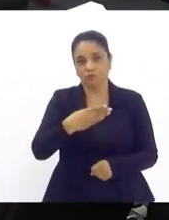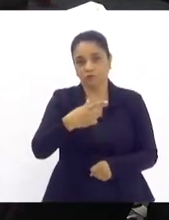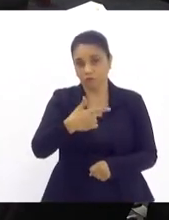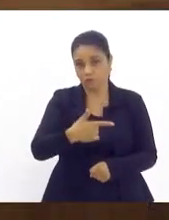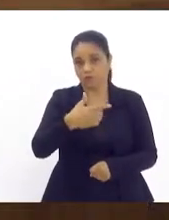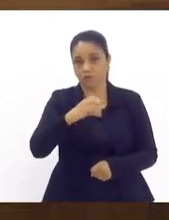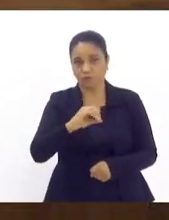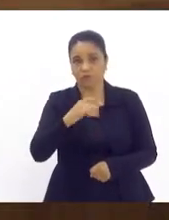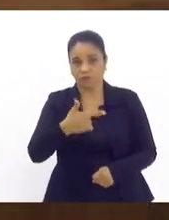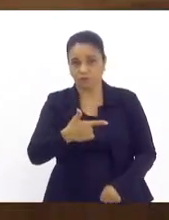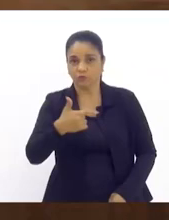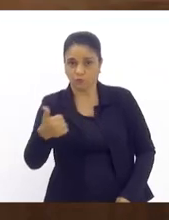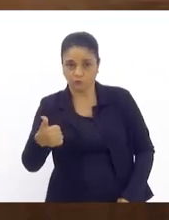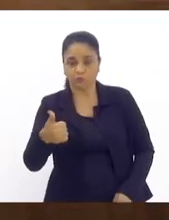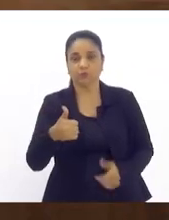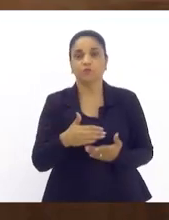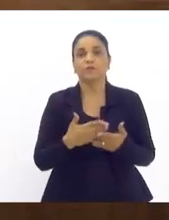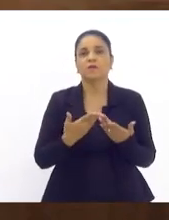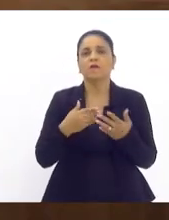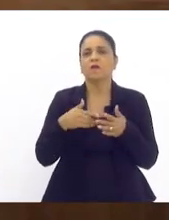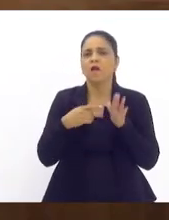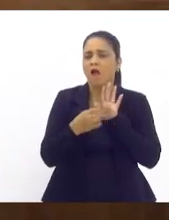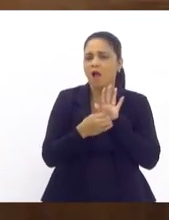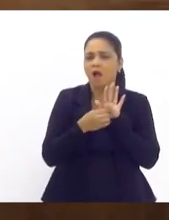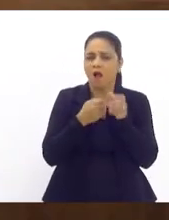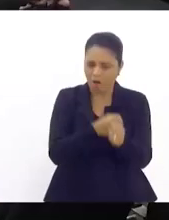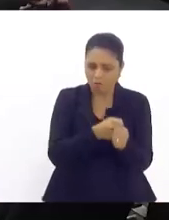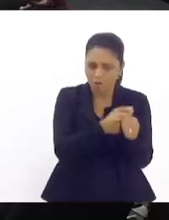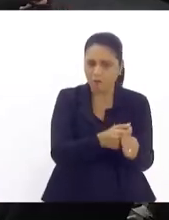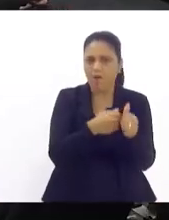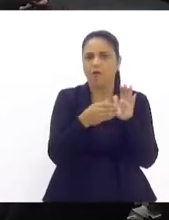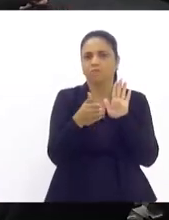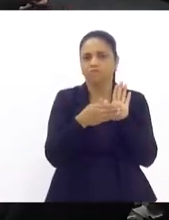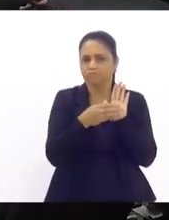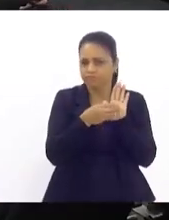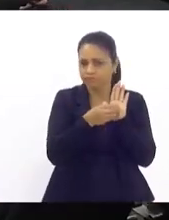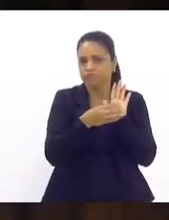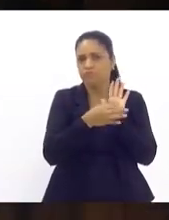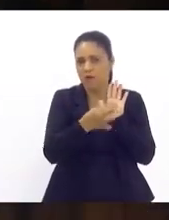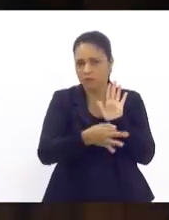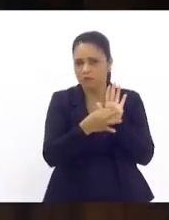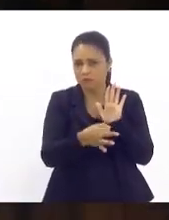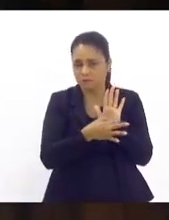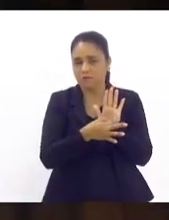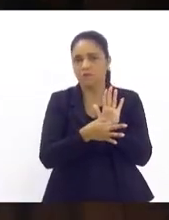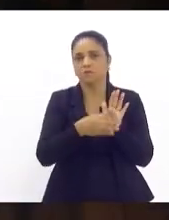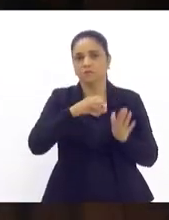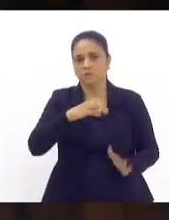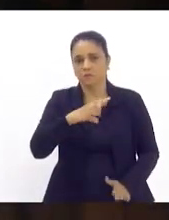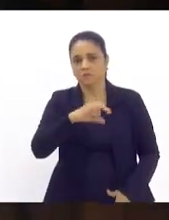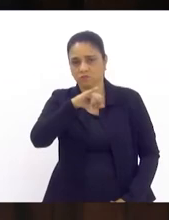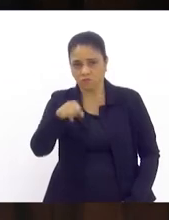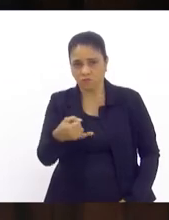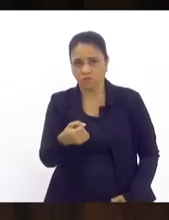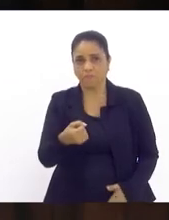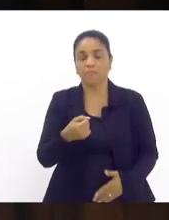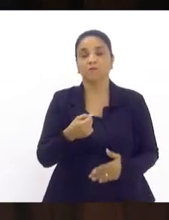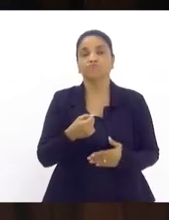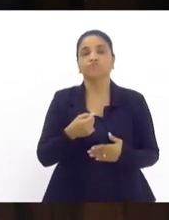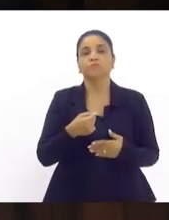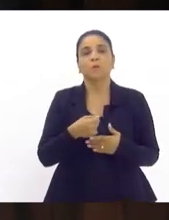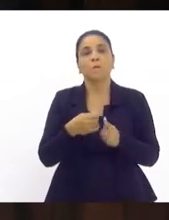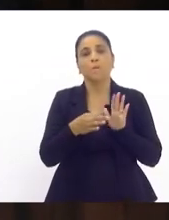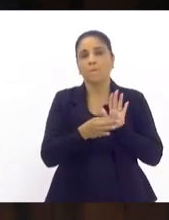Senhora Presidente, acompanhamos os pareceres da CCJ. Obrigado, deputado. Com os pareceres